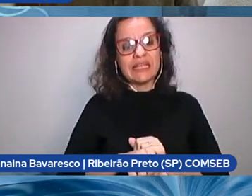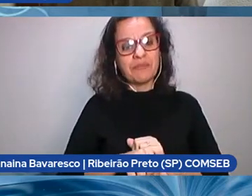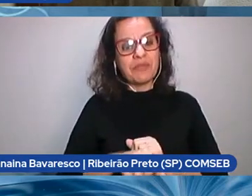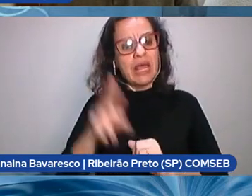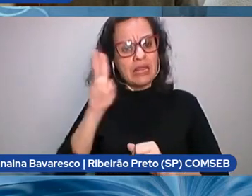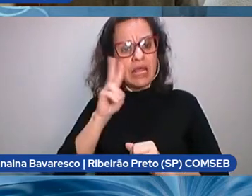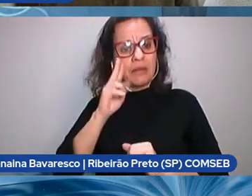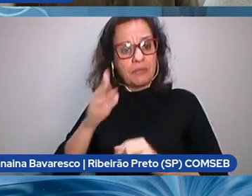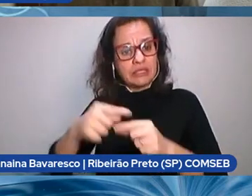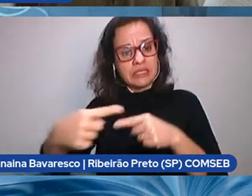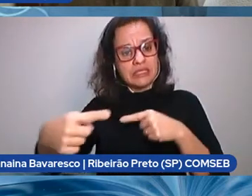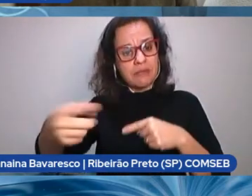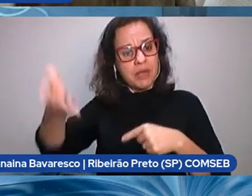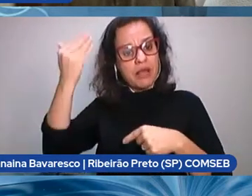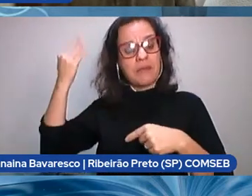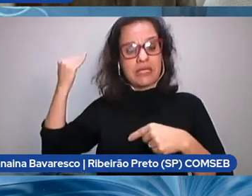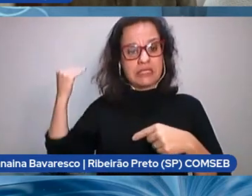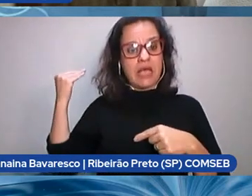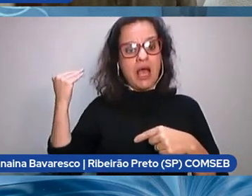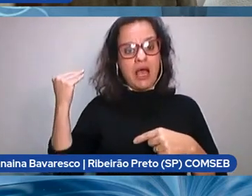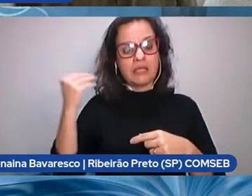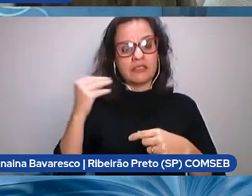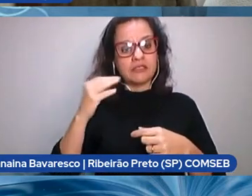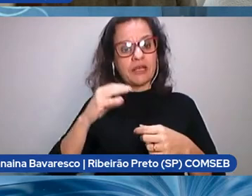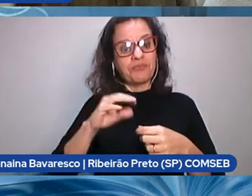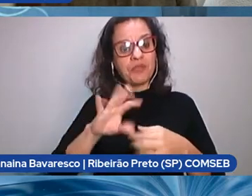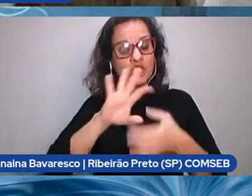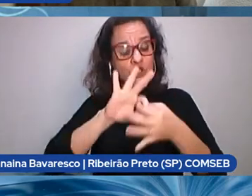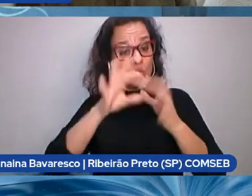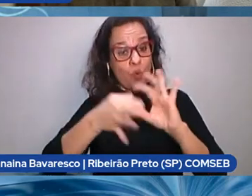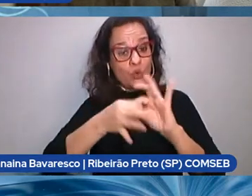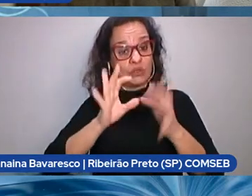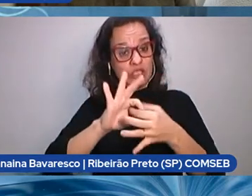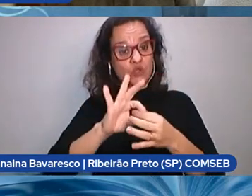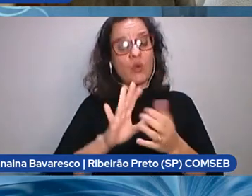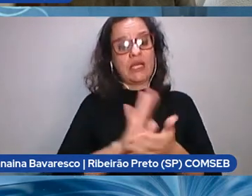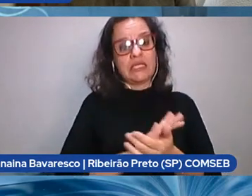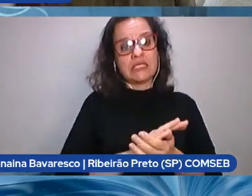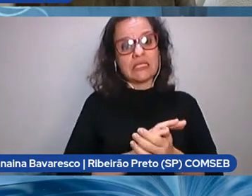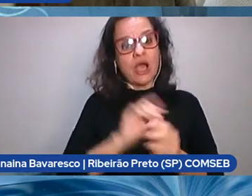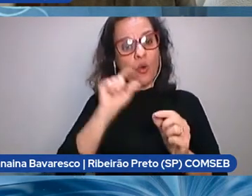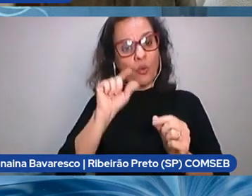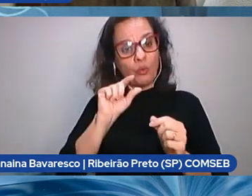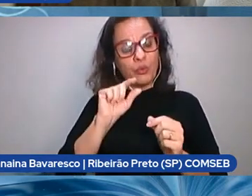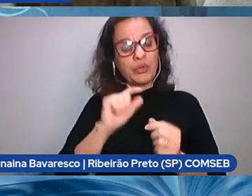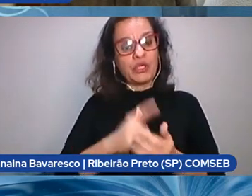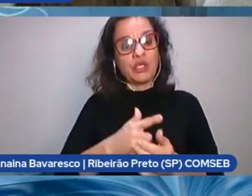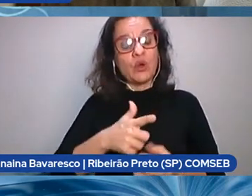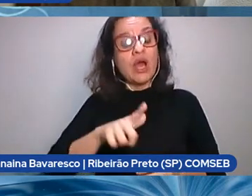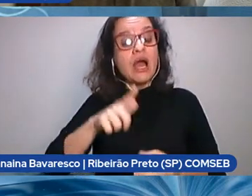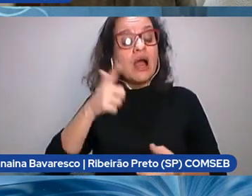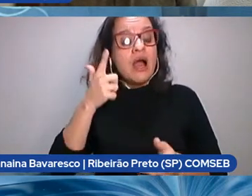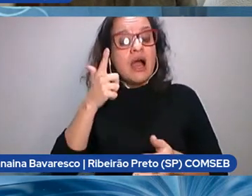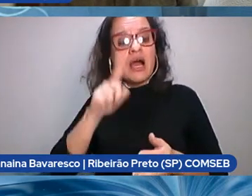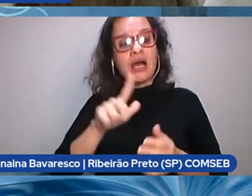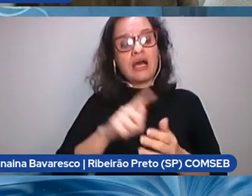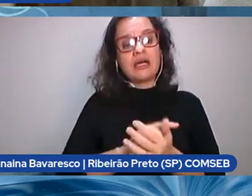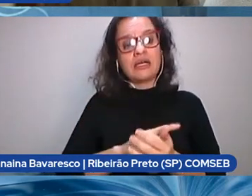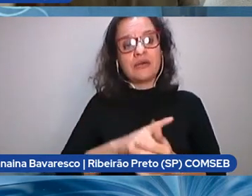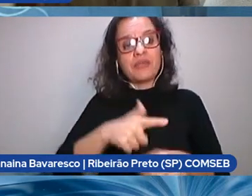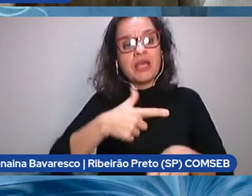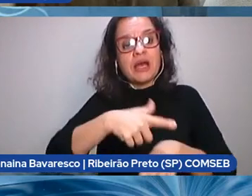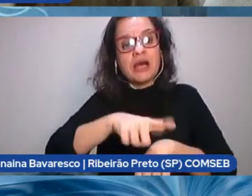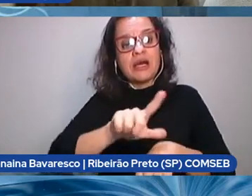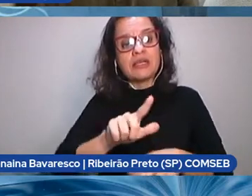passada e a gente gostaria de até de contextualizar um pouquinho antes de entregar a pergunta para o Júlio. Nós falávamos